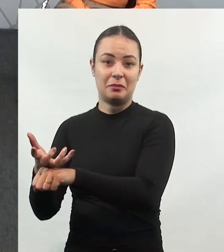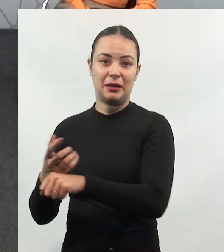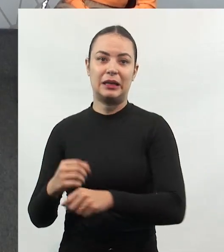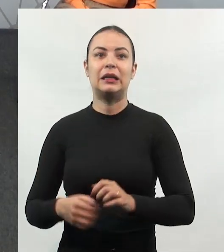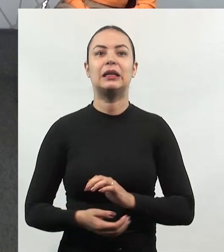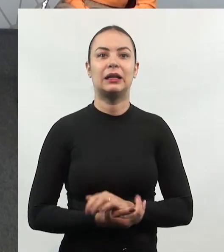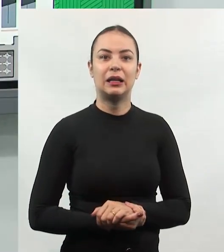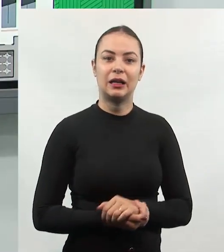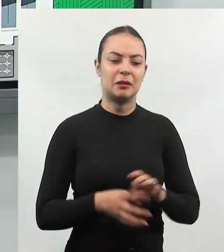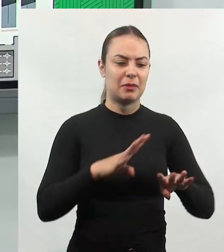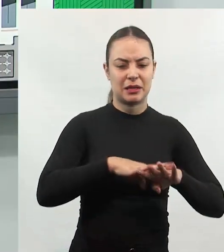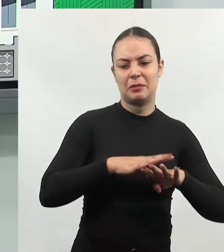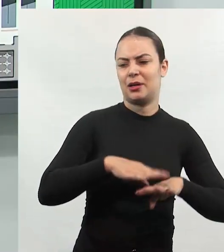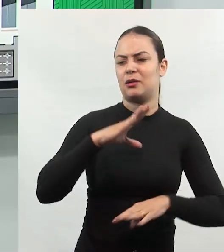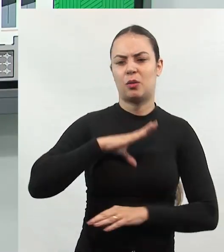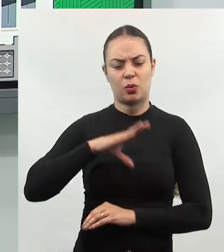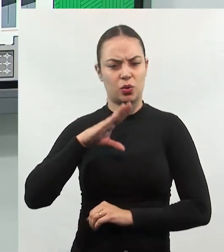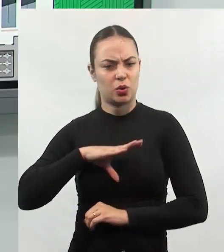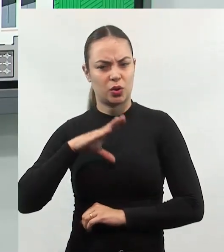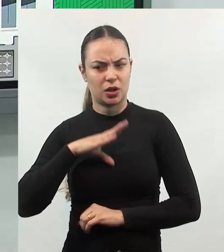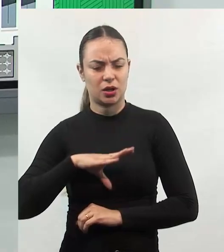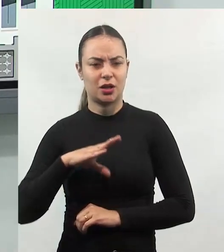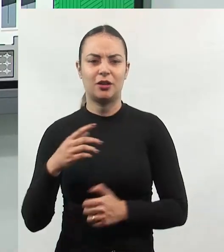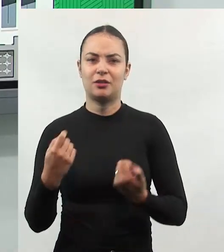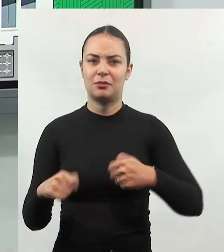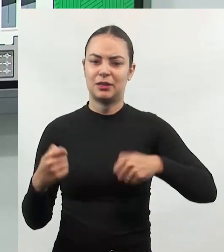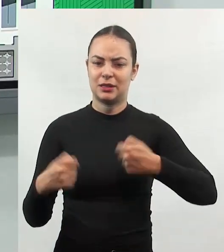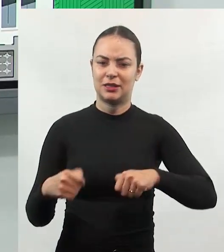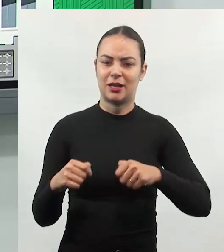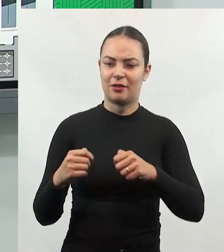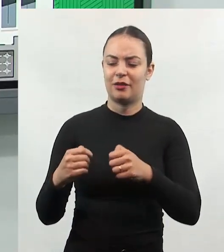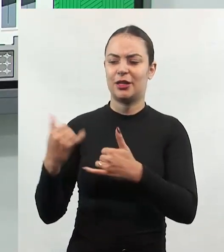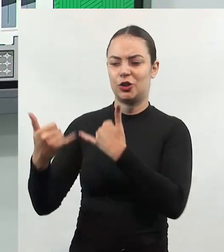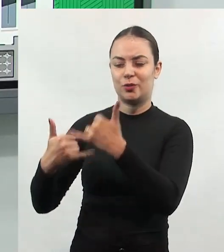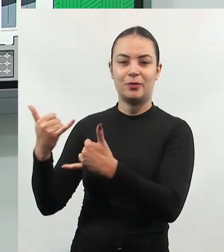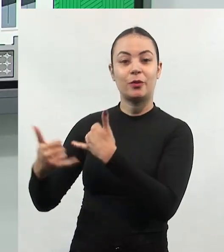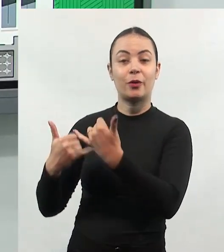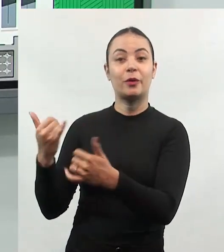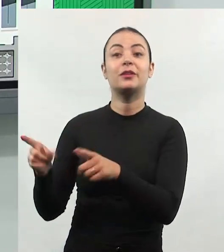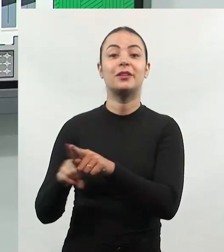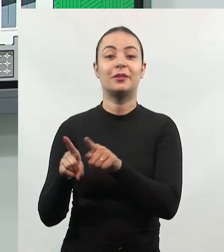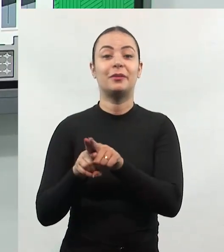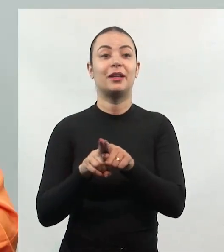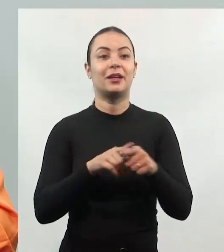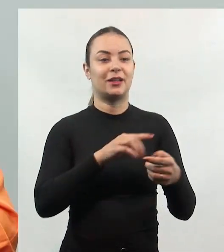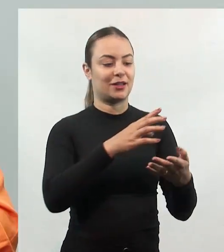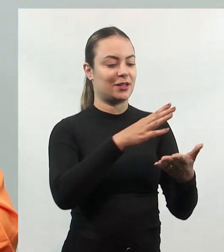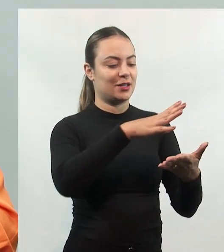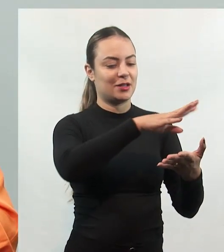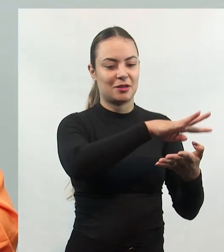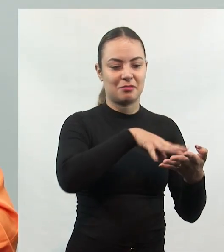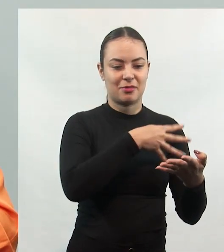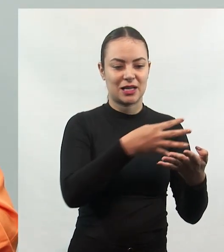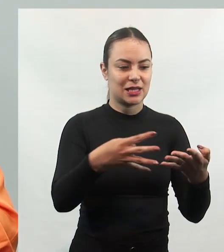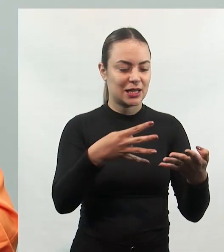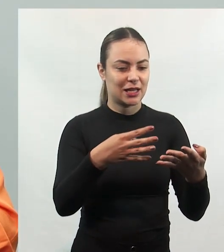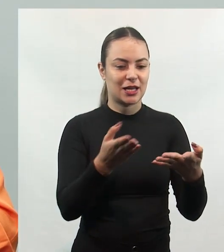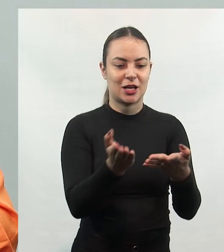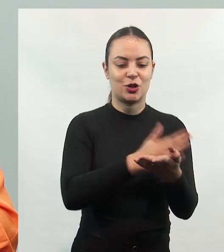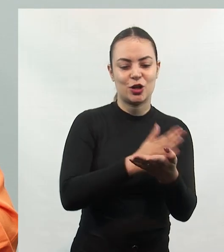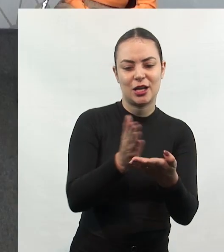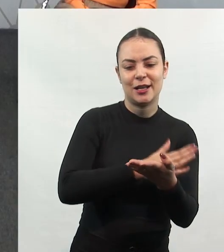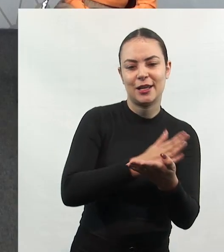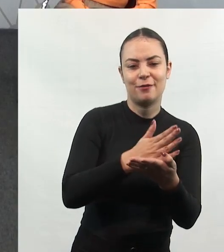processo educativo, o que poderia voltar, né? É tão interessante assim, porque a gente passou 3 anos